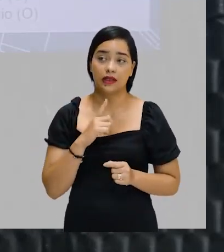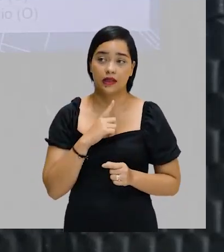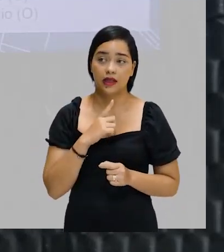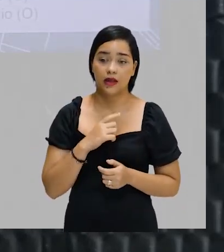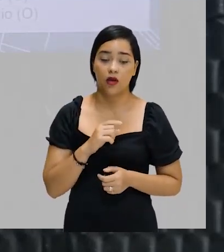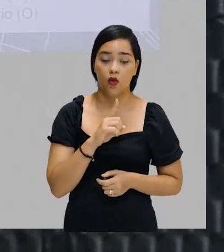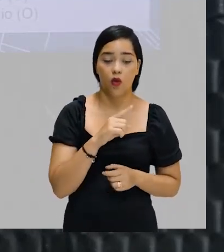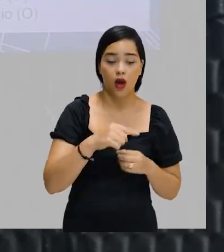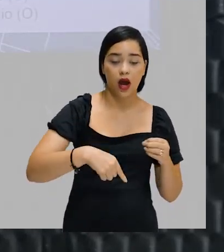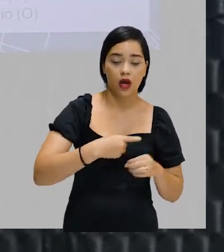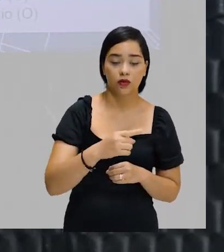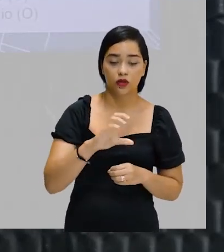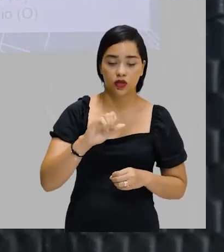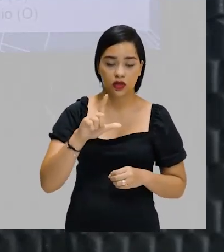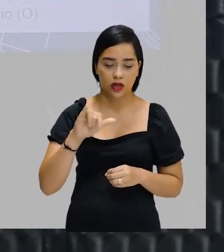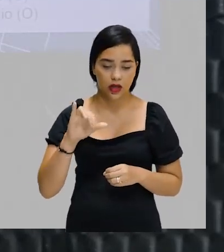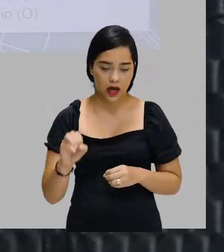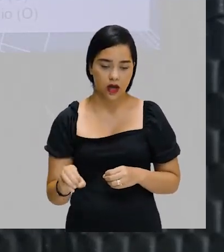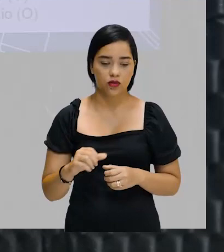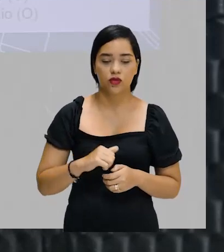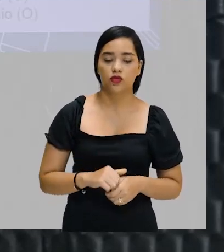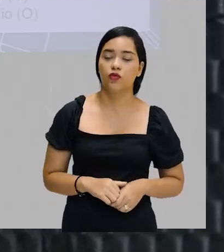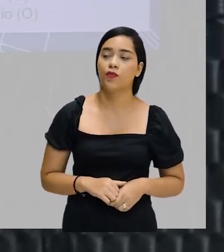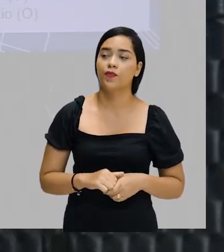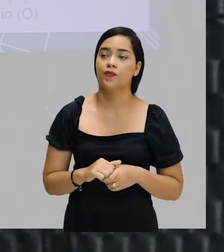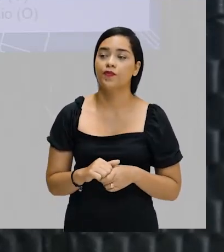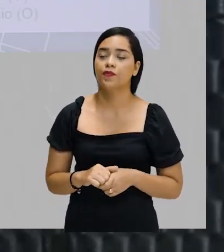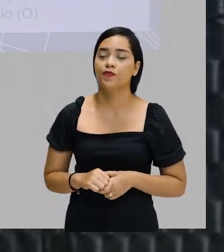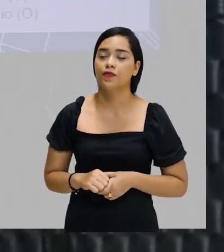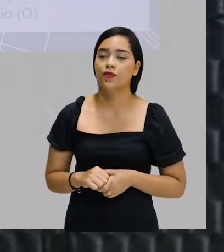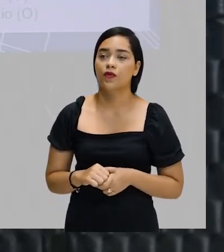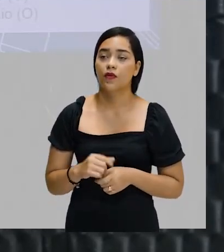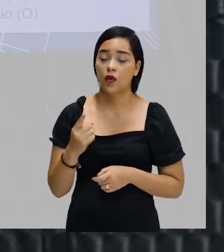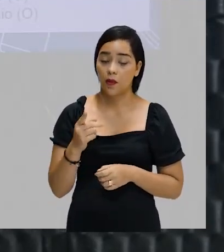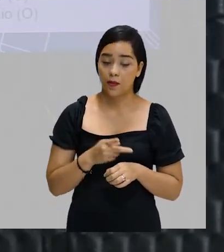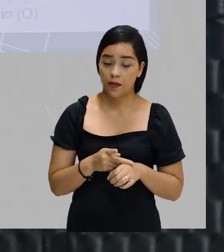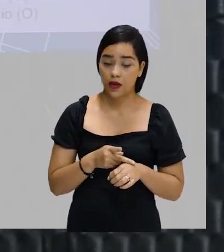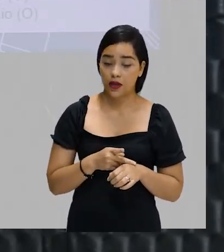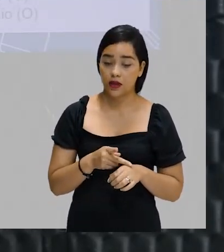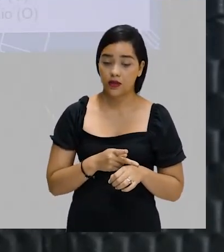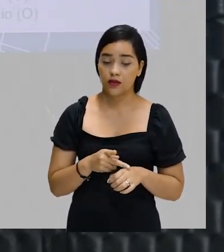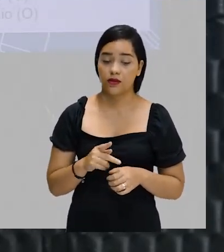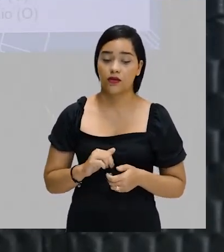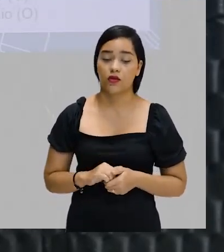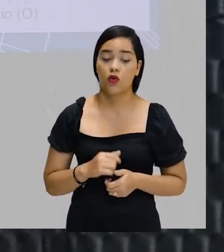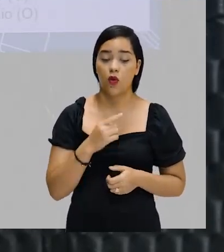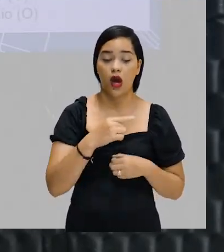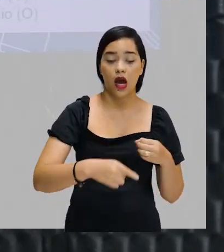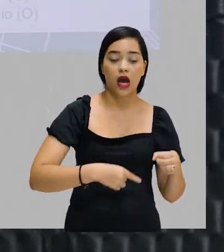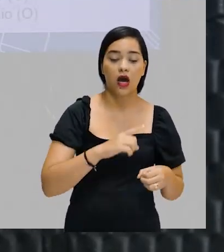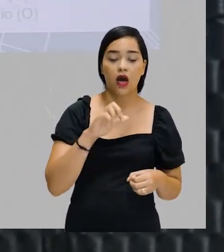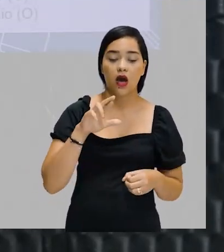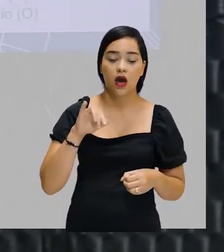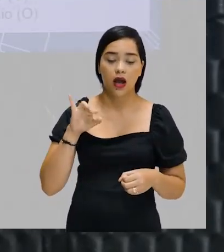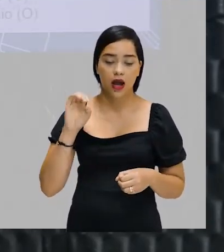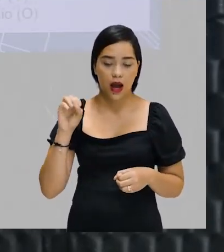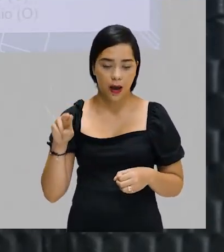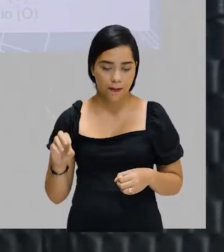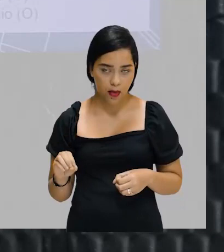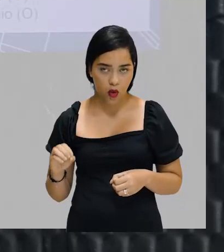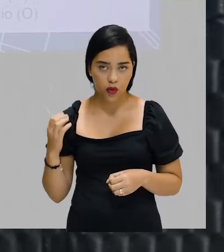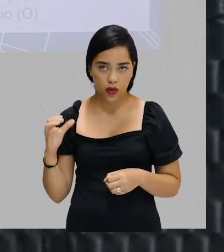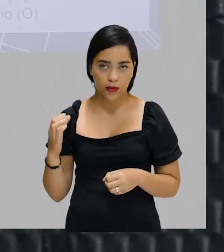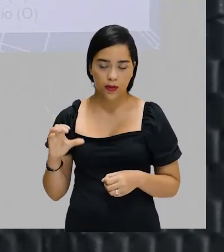ter um átomo de cálcio, né, uma bolinha preta, ó, tanto no reagente quanto no produto, uma bolinha azul